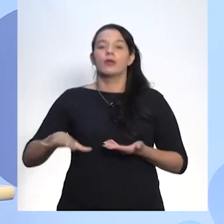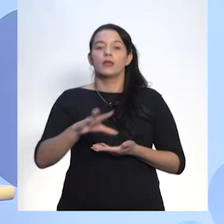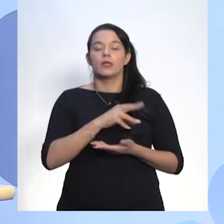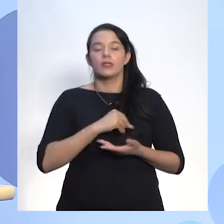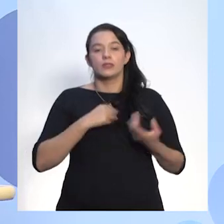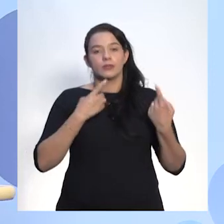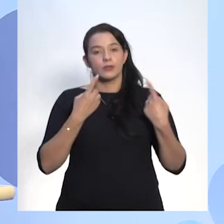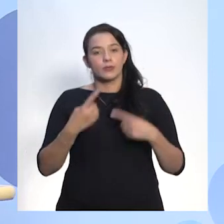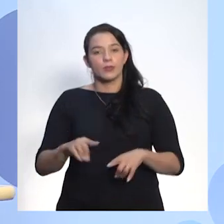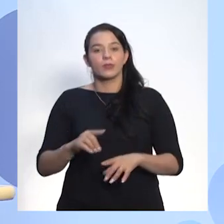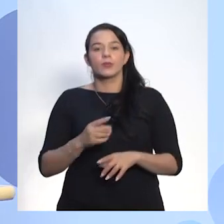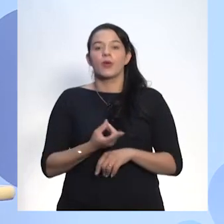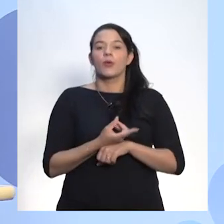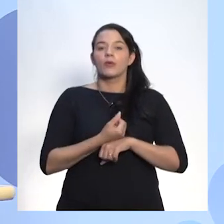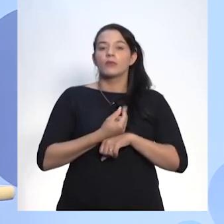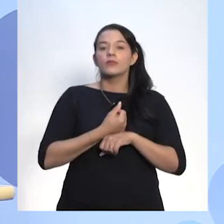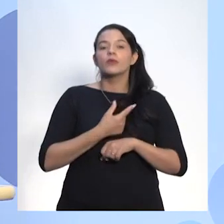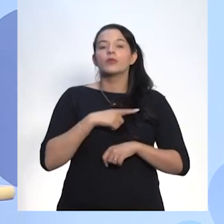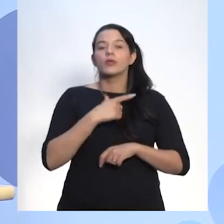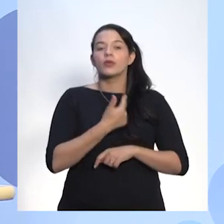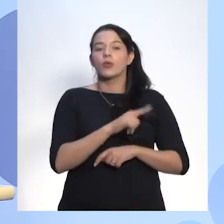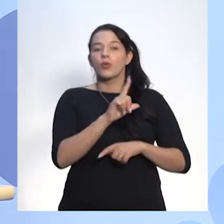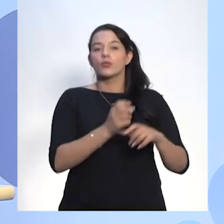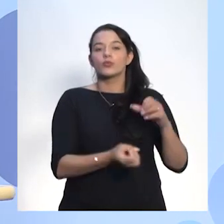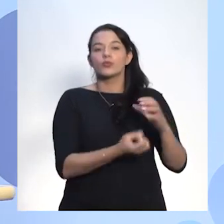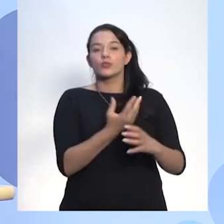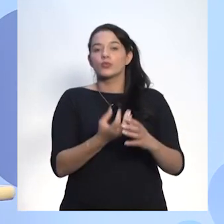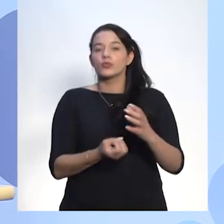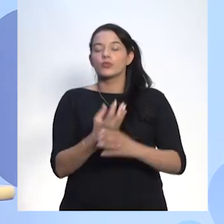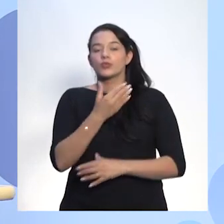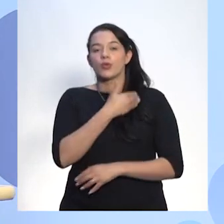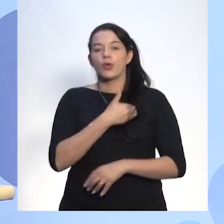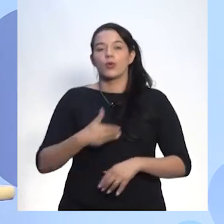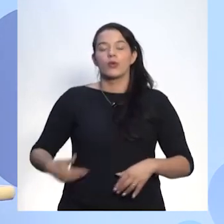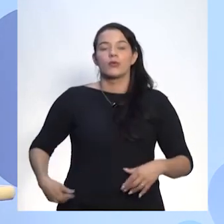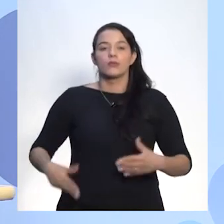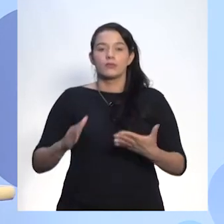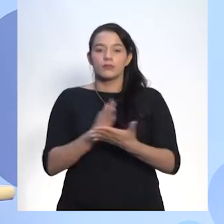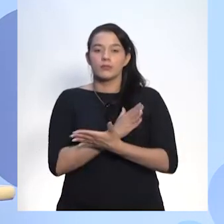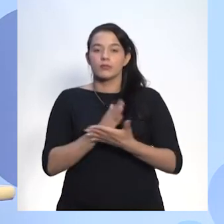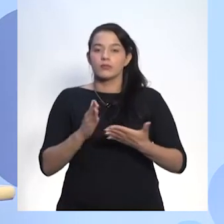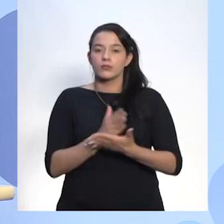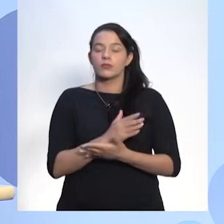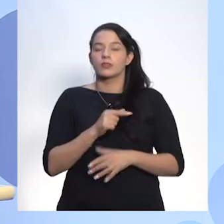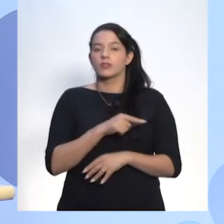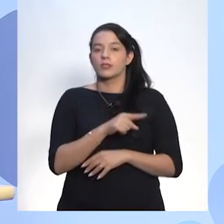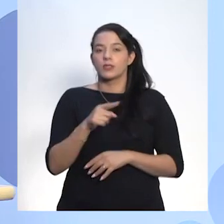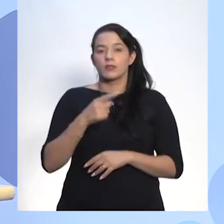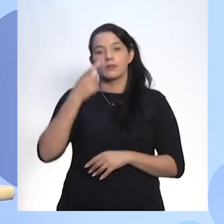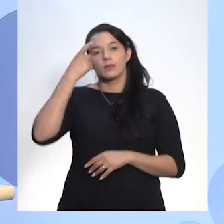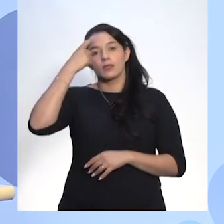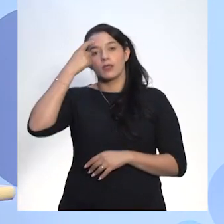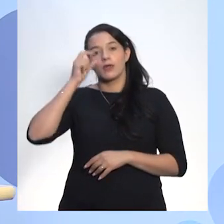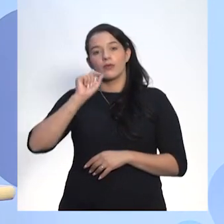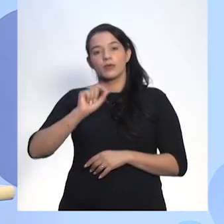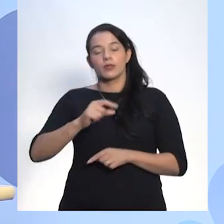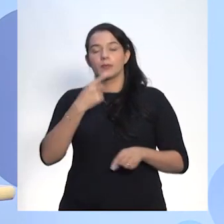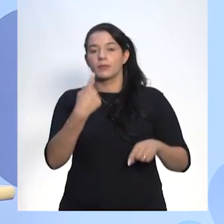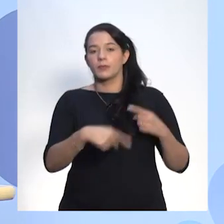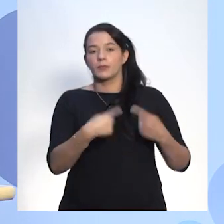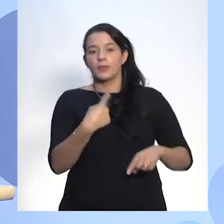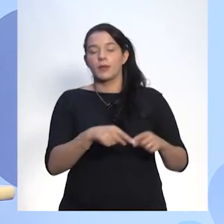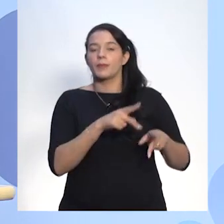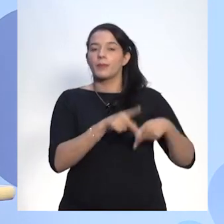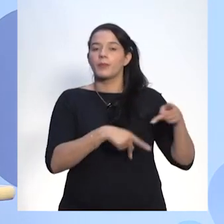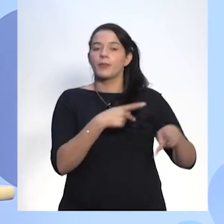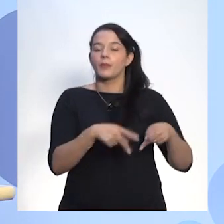sistema capitalista, irá surgir alguns governos que foram considerados governos populistas.